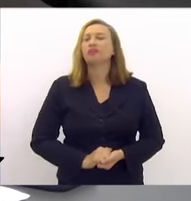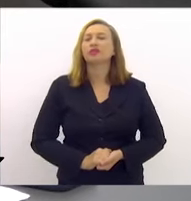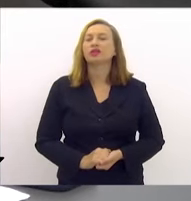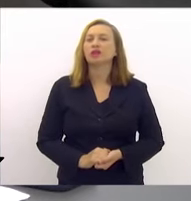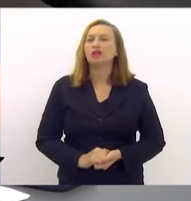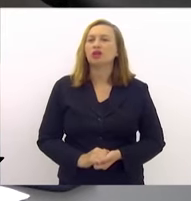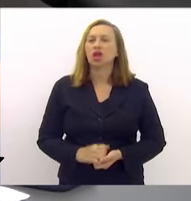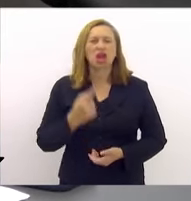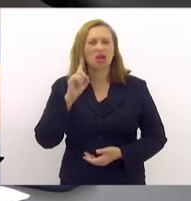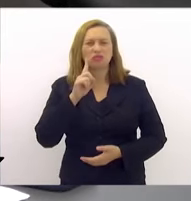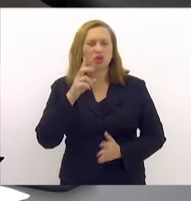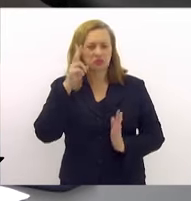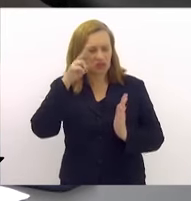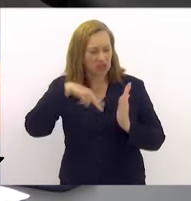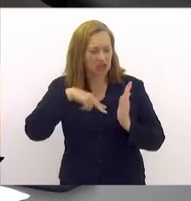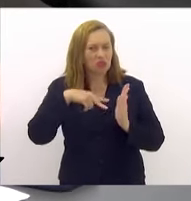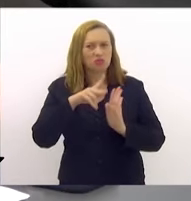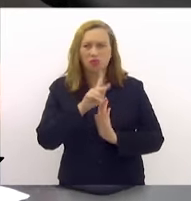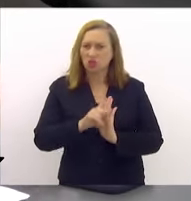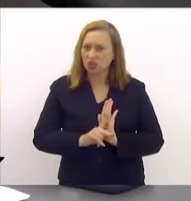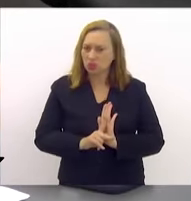Eu, quando li esse projeto,